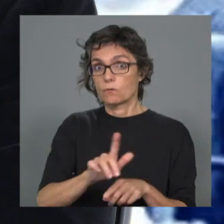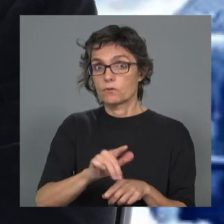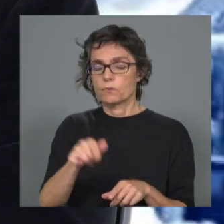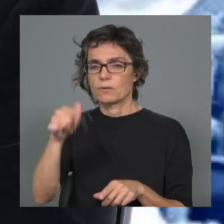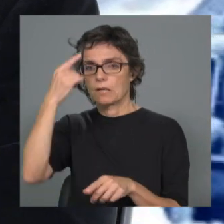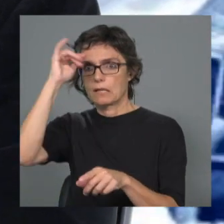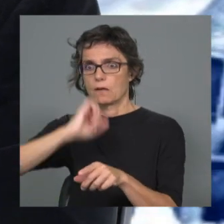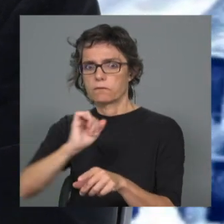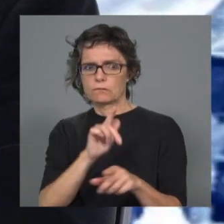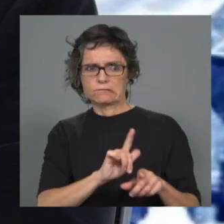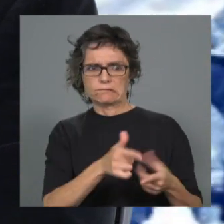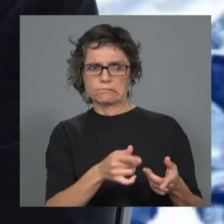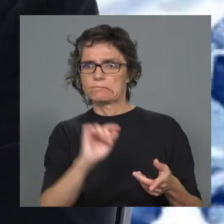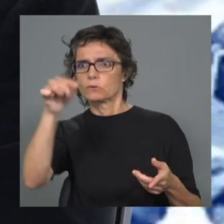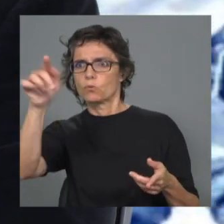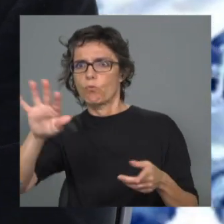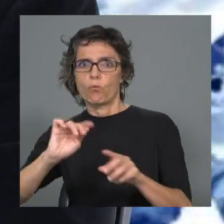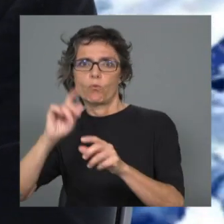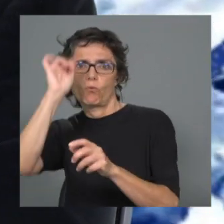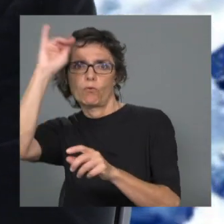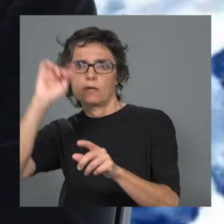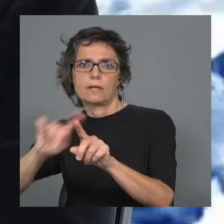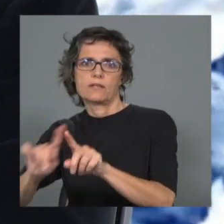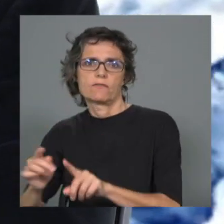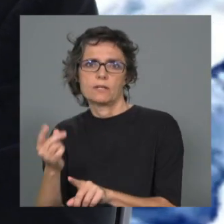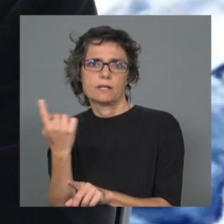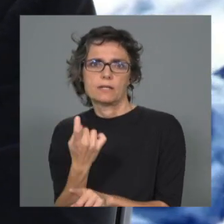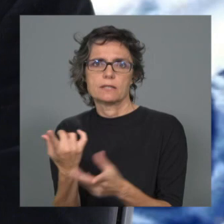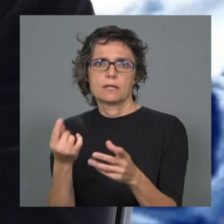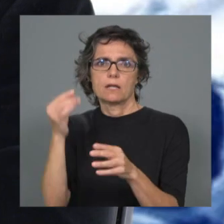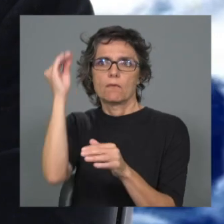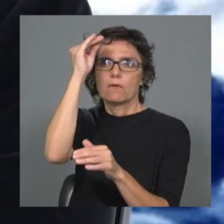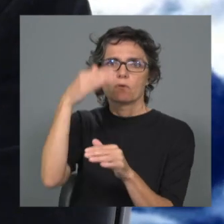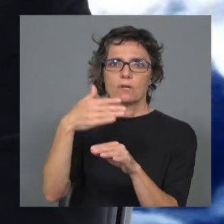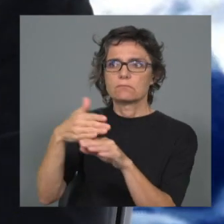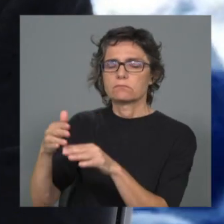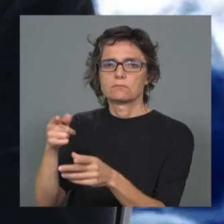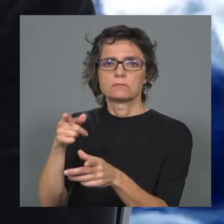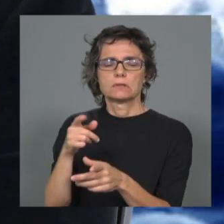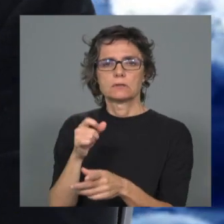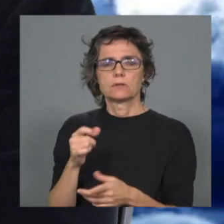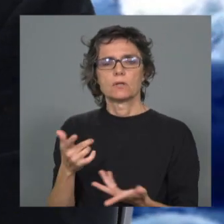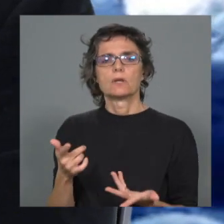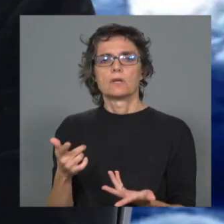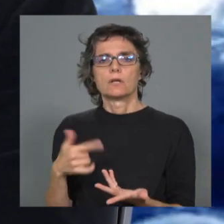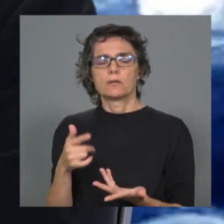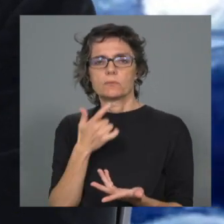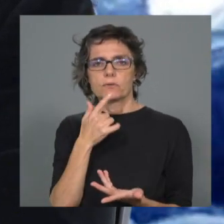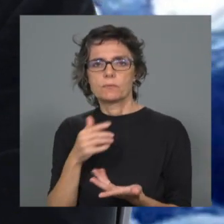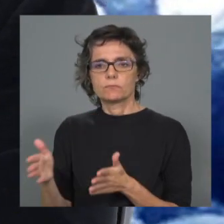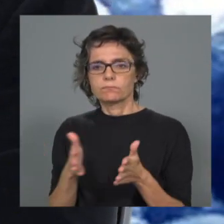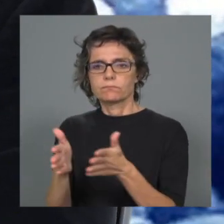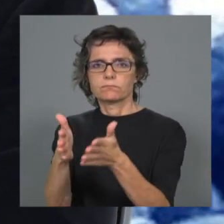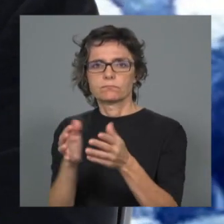de todos os jovens que vinham, por exemplo, de contextos mais rurais, eles próprios também se identificavam e, evidentemente, foi-se abrindo muito